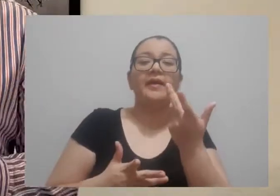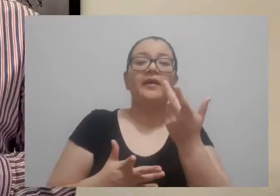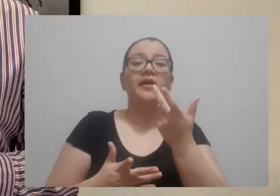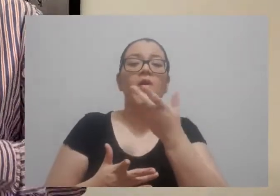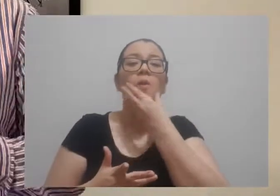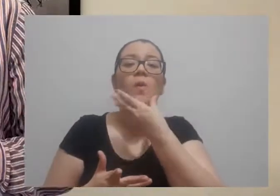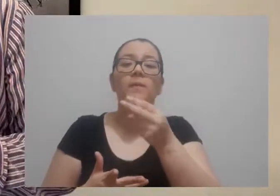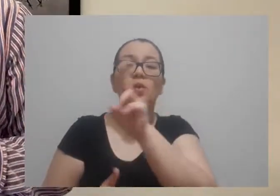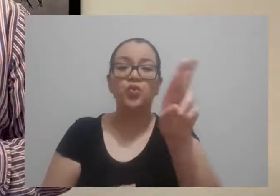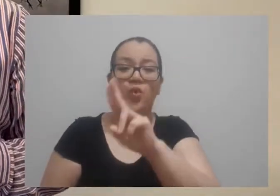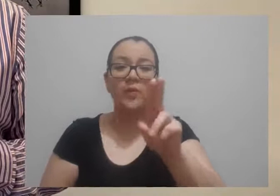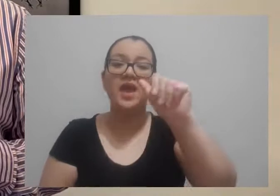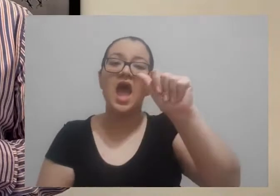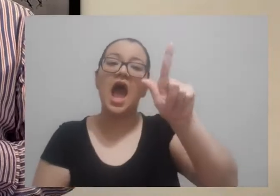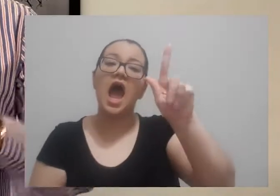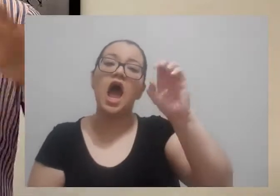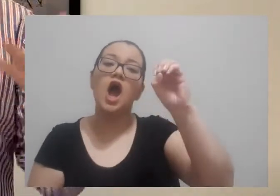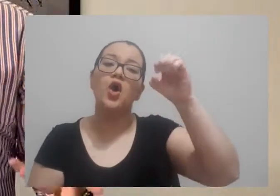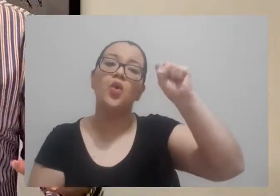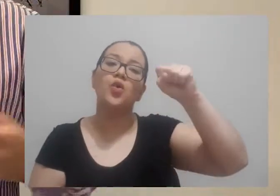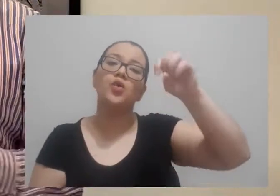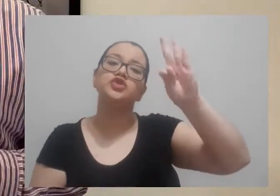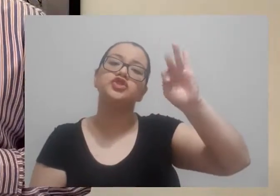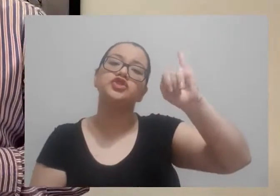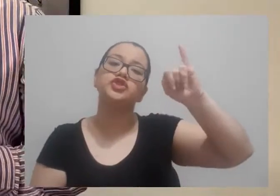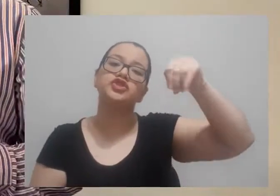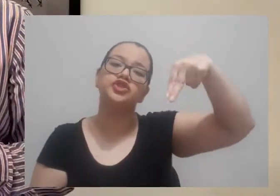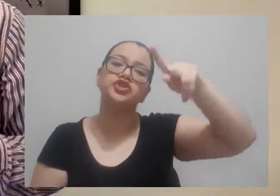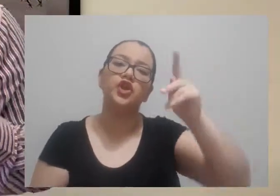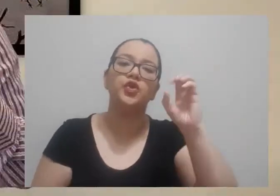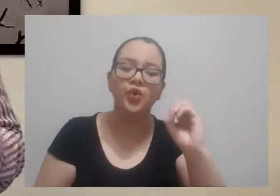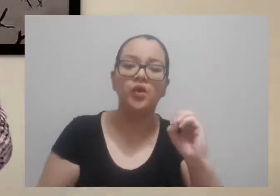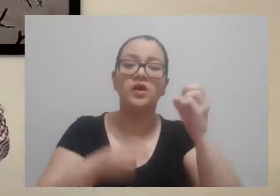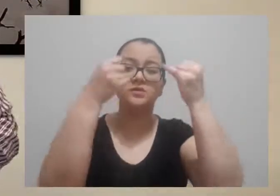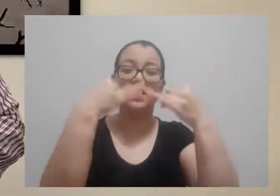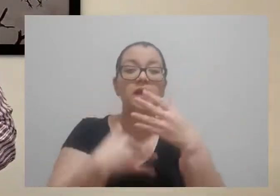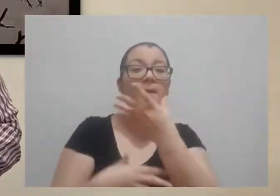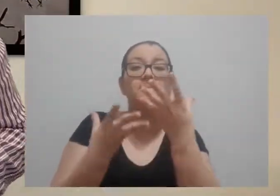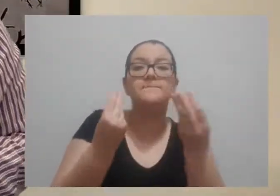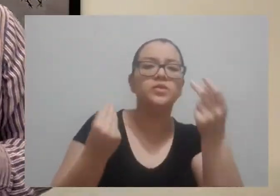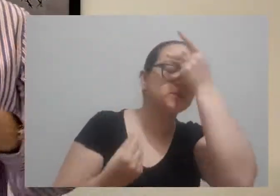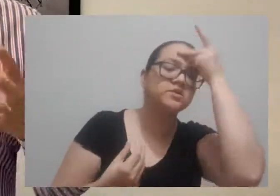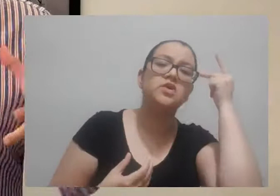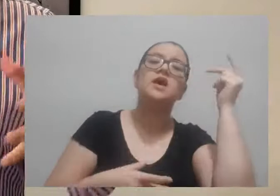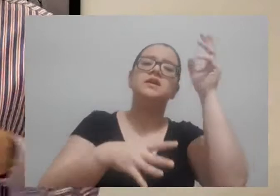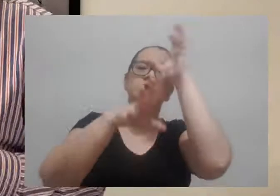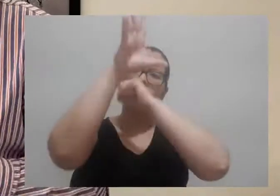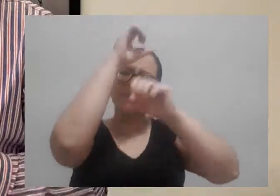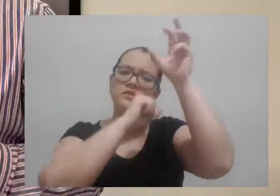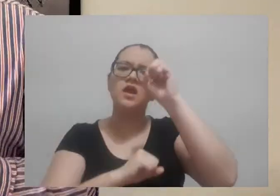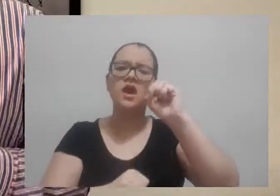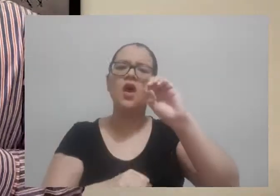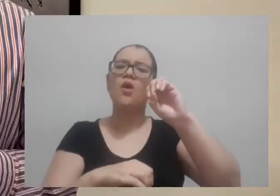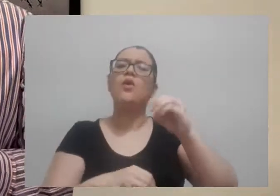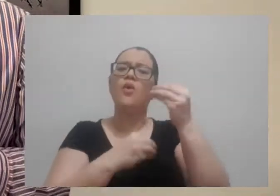face, que é difícil, é muito difícil. E ele falando que muitos até aprenderam a oferecer a